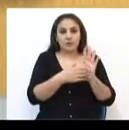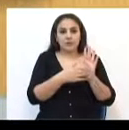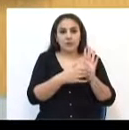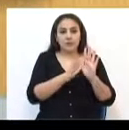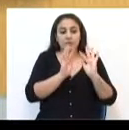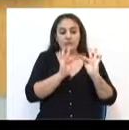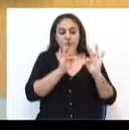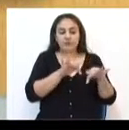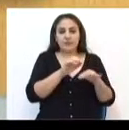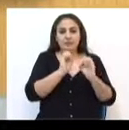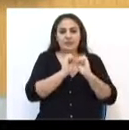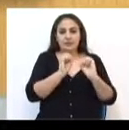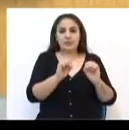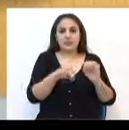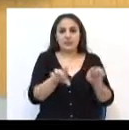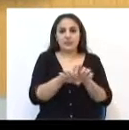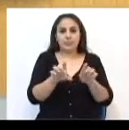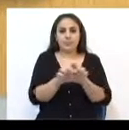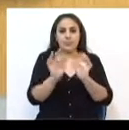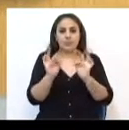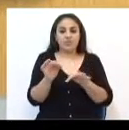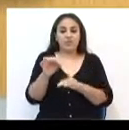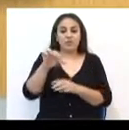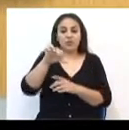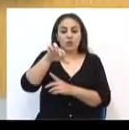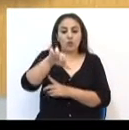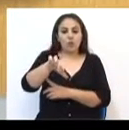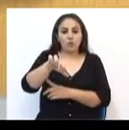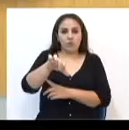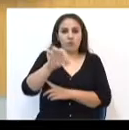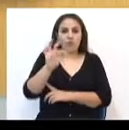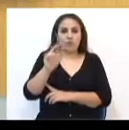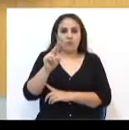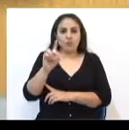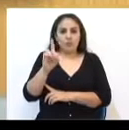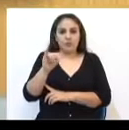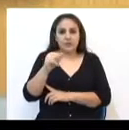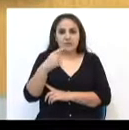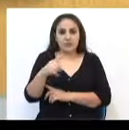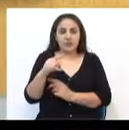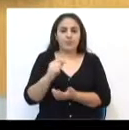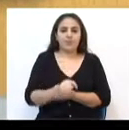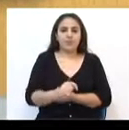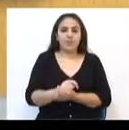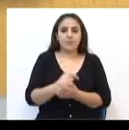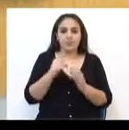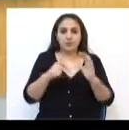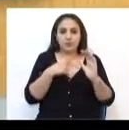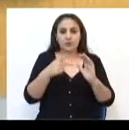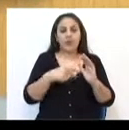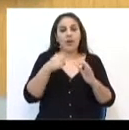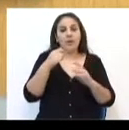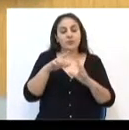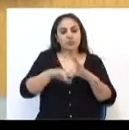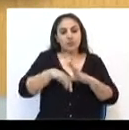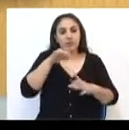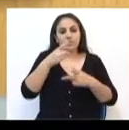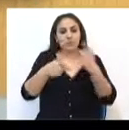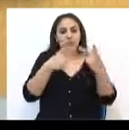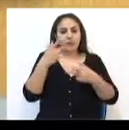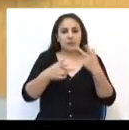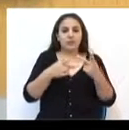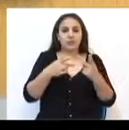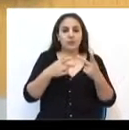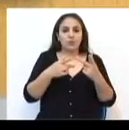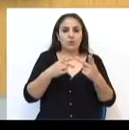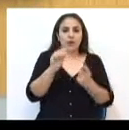de secretarias e a extinção de 9 fundações. No Parlamento Municipal, a decisão repercutiu através da fala